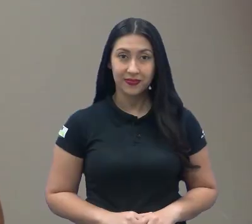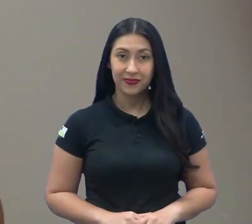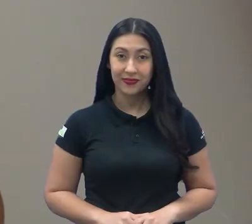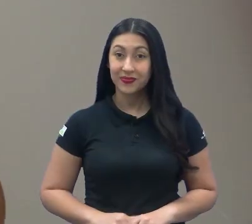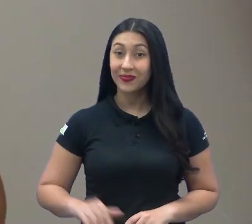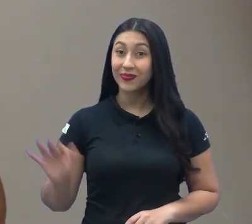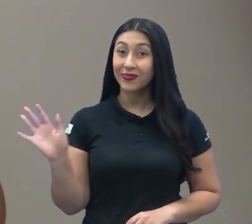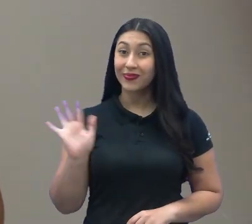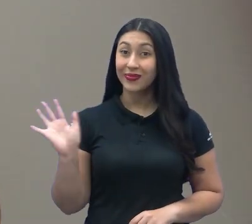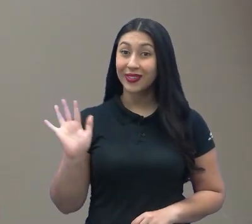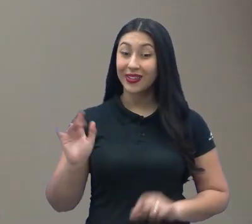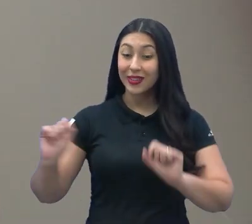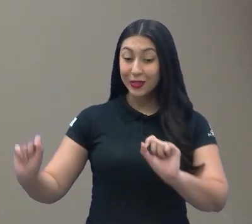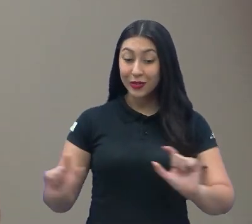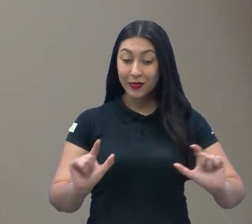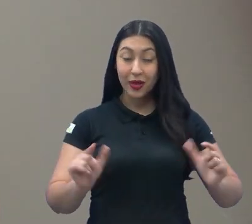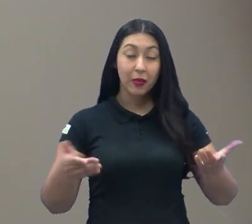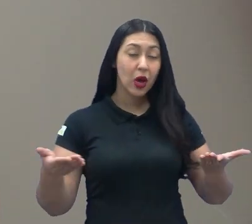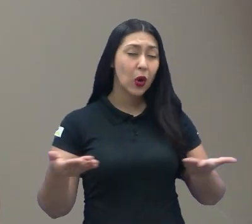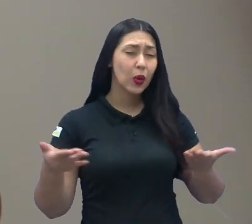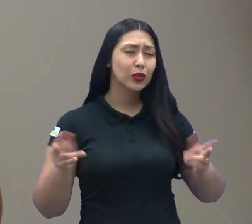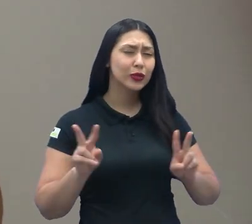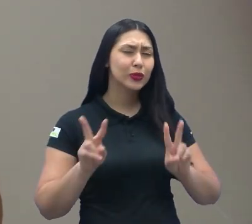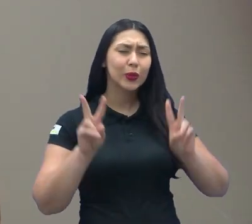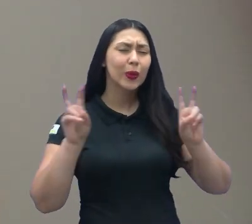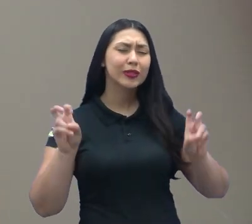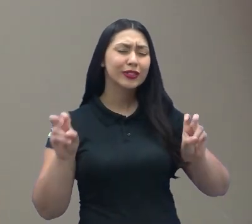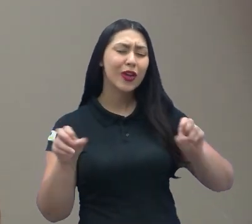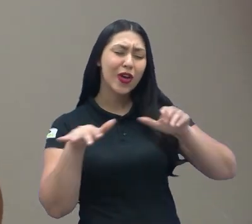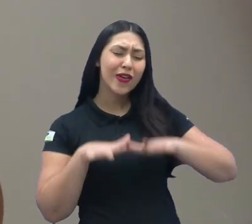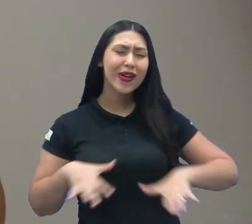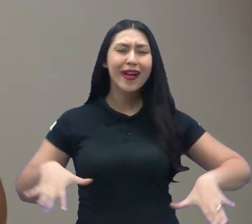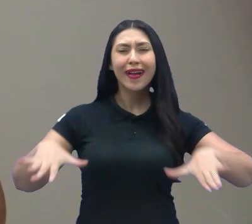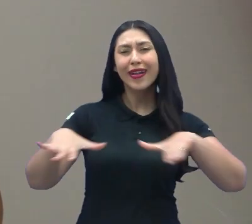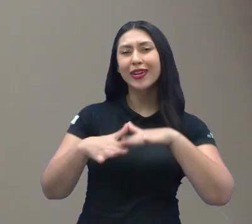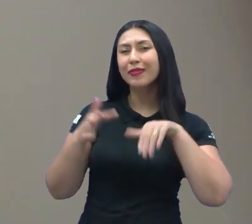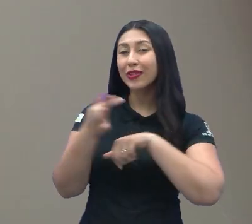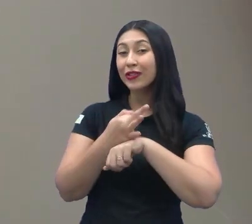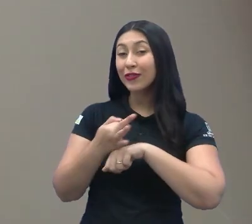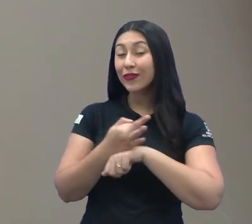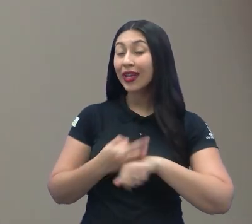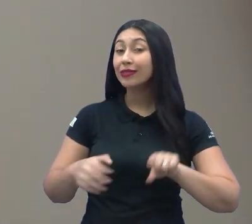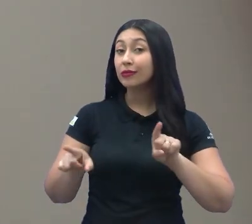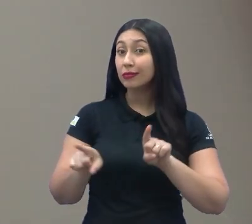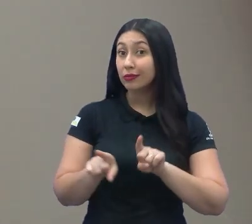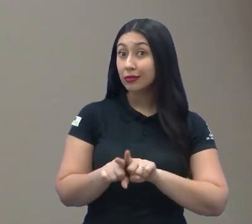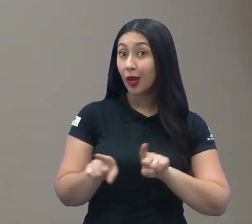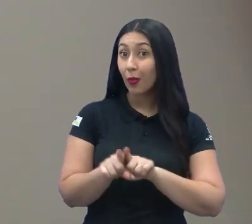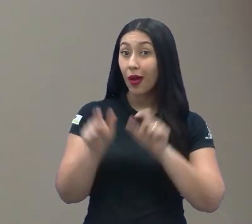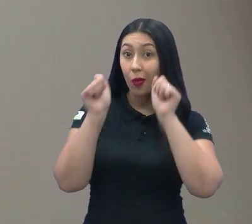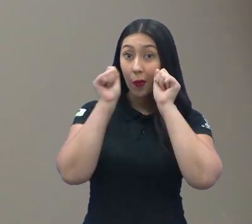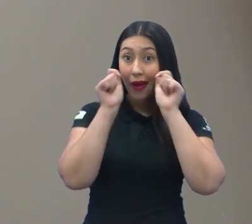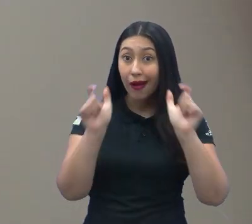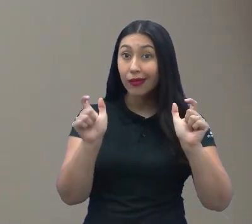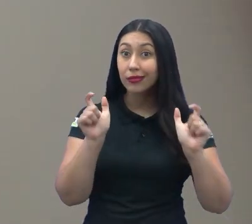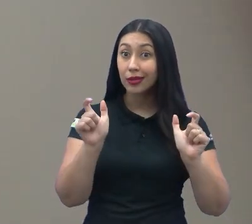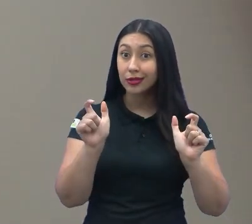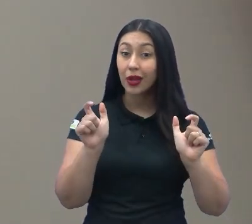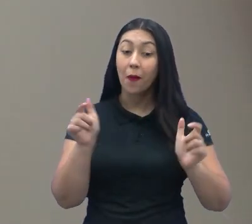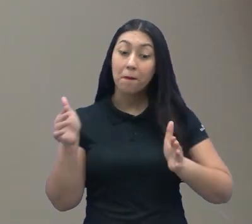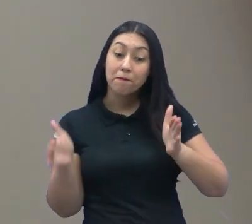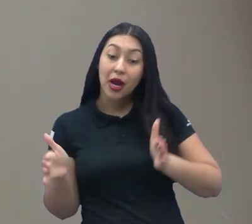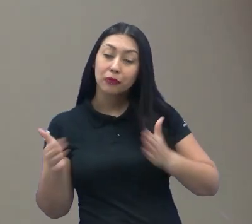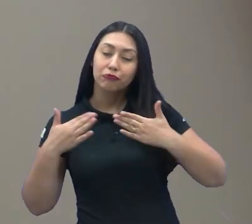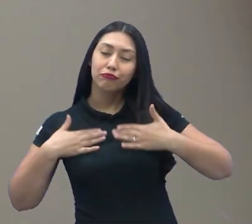Olá, o De Bem com Você de hoje vem com aquele clima leve das férias, mas também com alerta importante. É tempo de